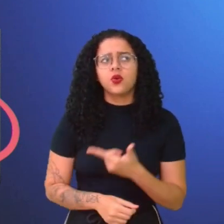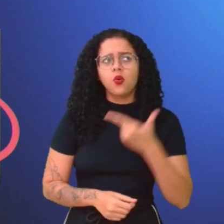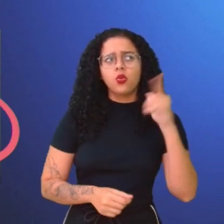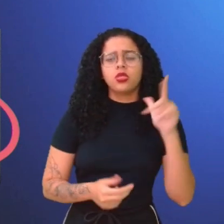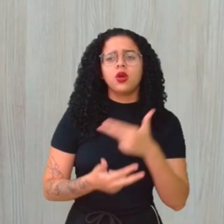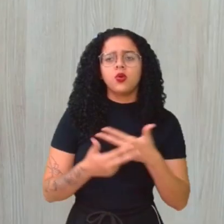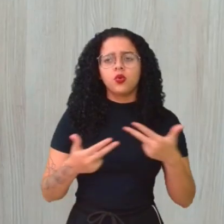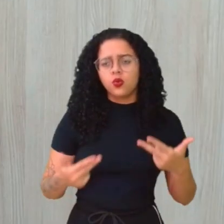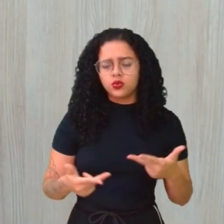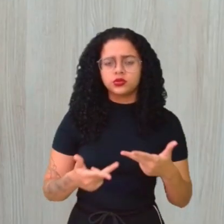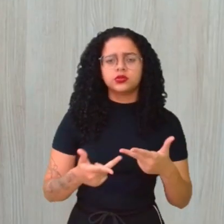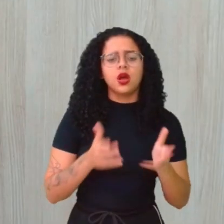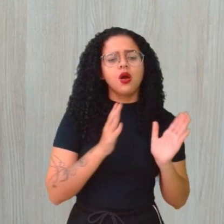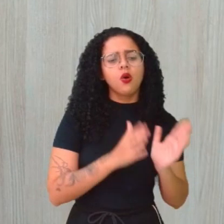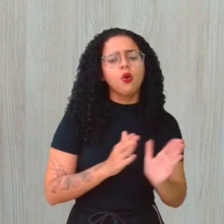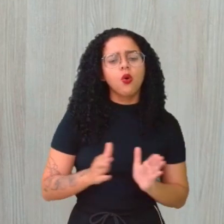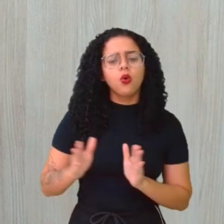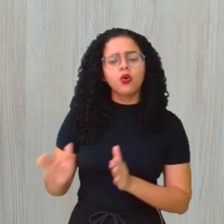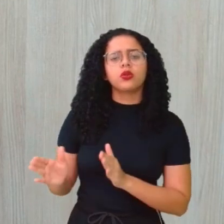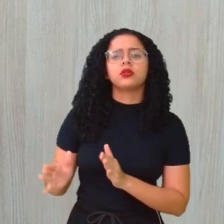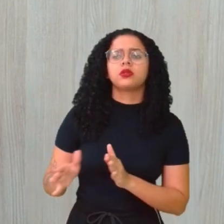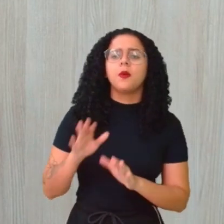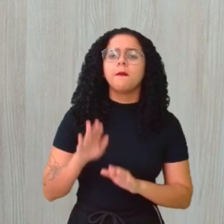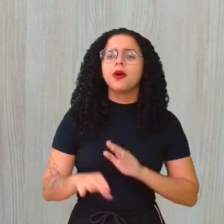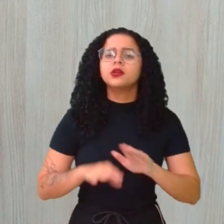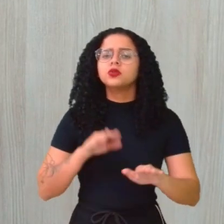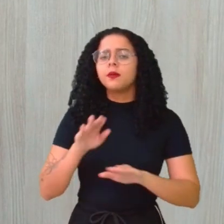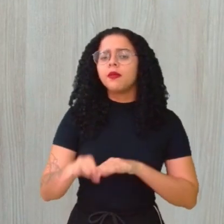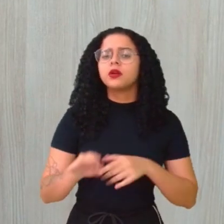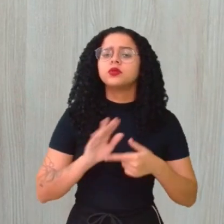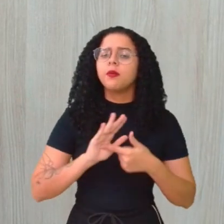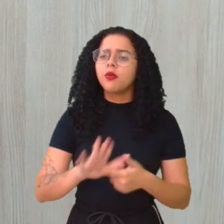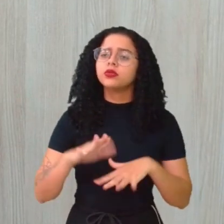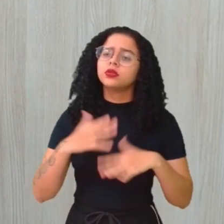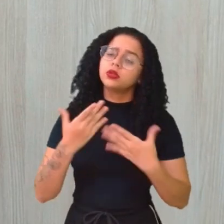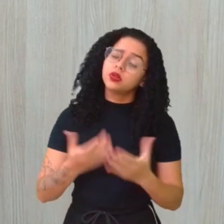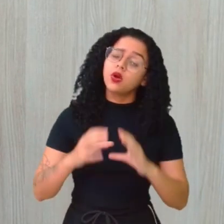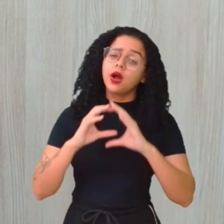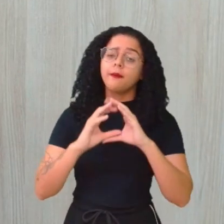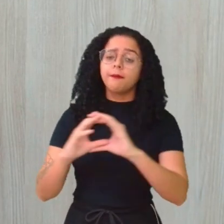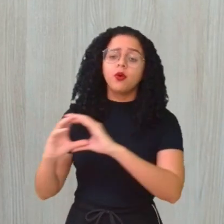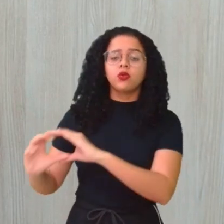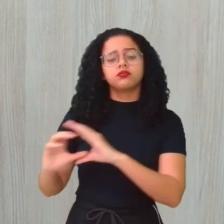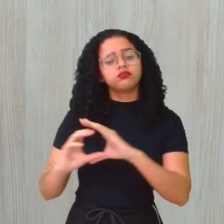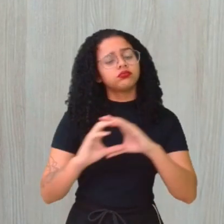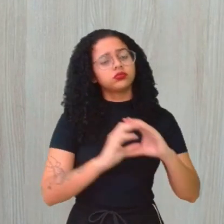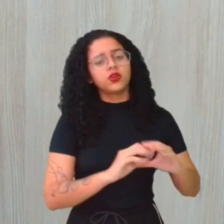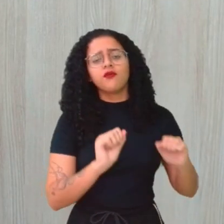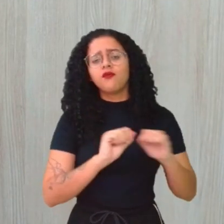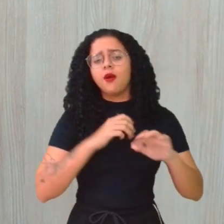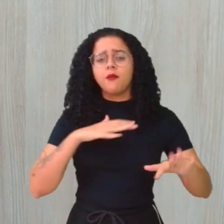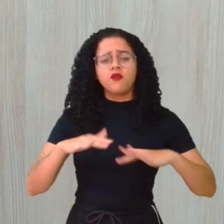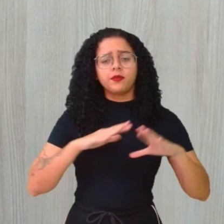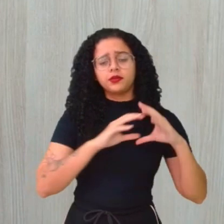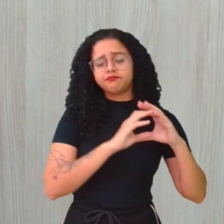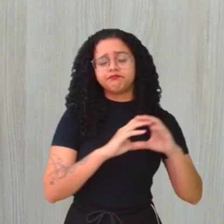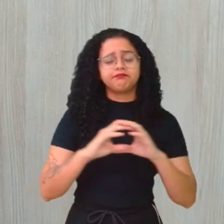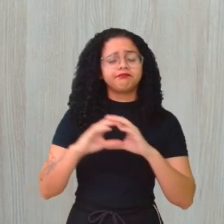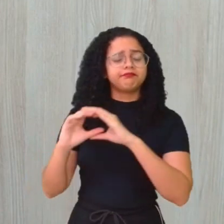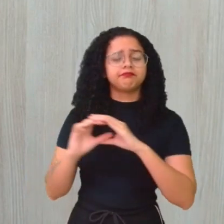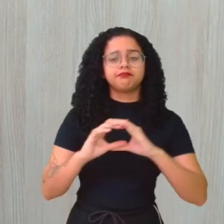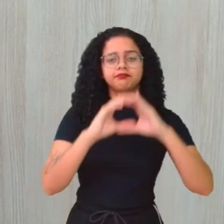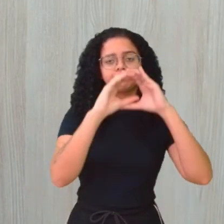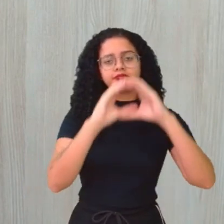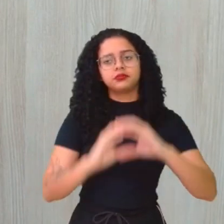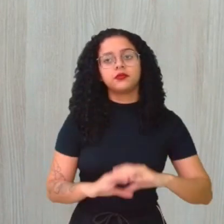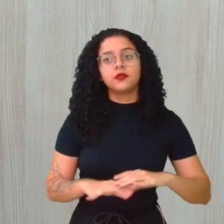ordem é dada, a sequência está correta, o passo a passo está correto. Então, a bolinha consegue fazer o movimento que a gente quer. Exatamente,